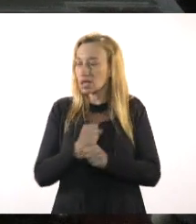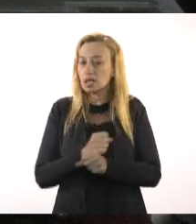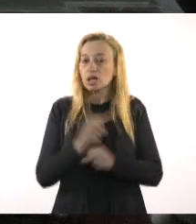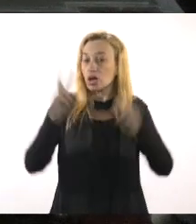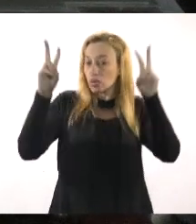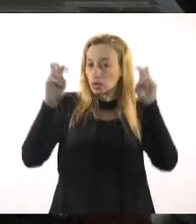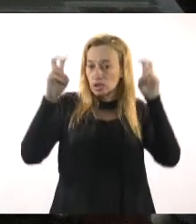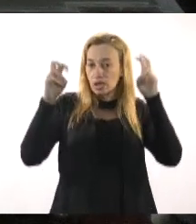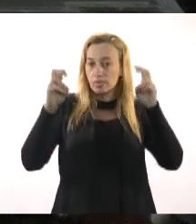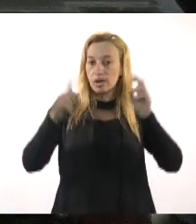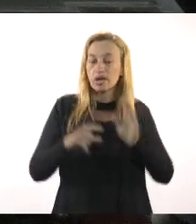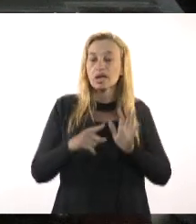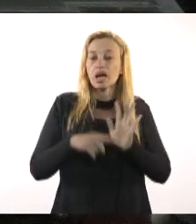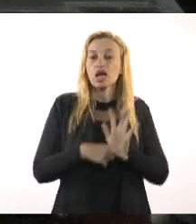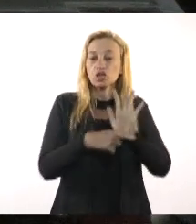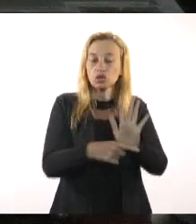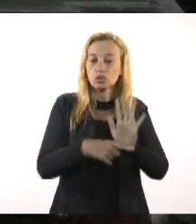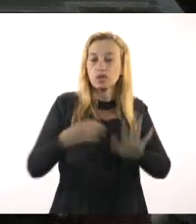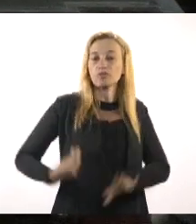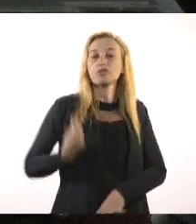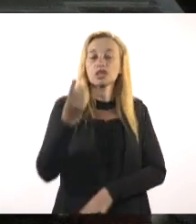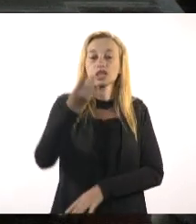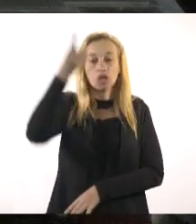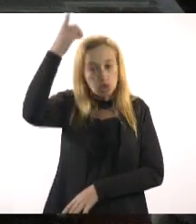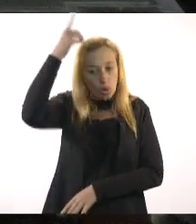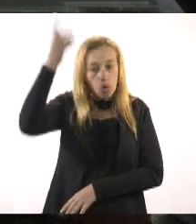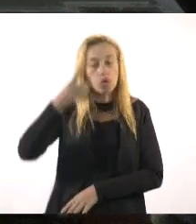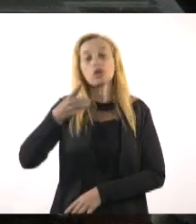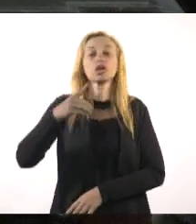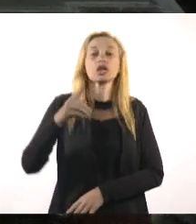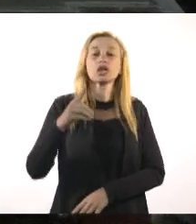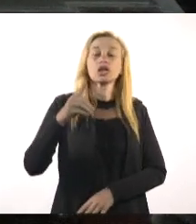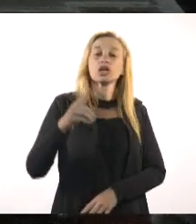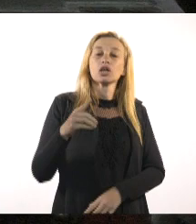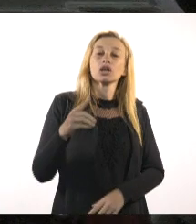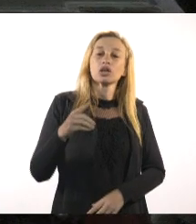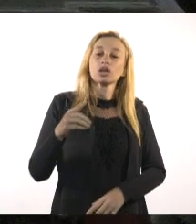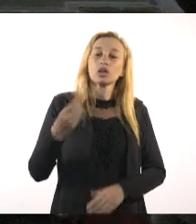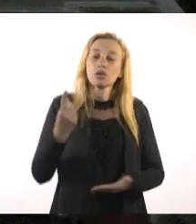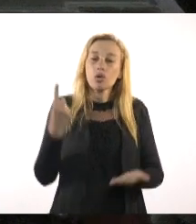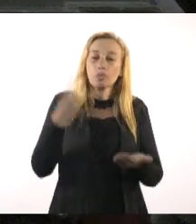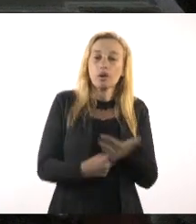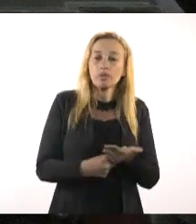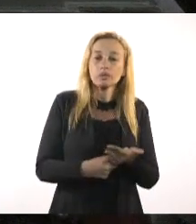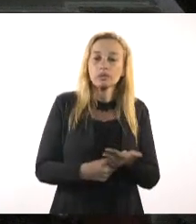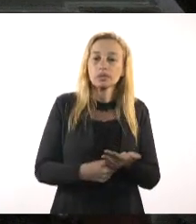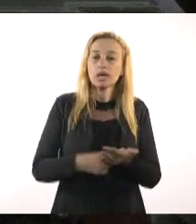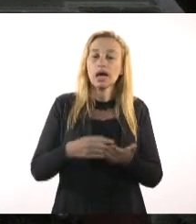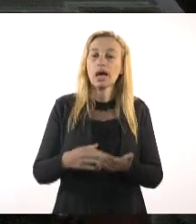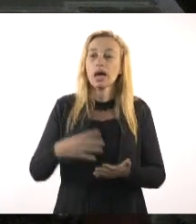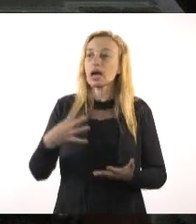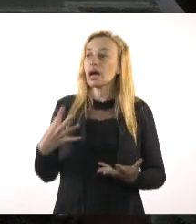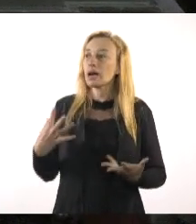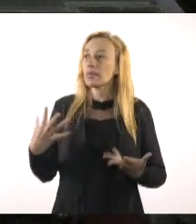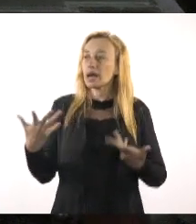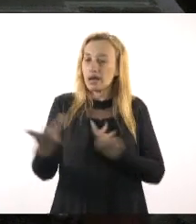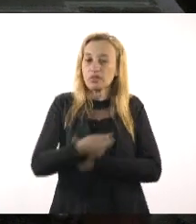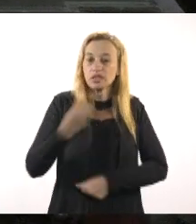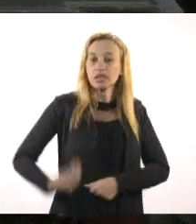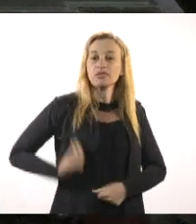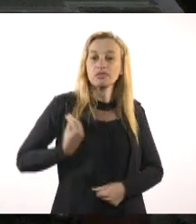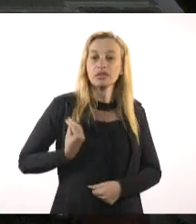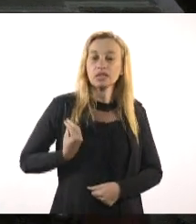tema fraternidade, vida, dom e compromisso. E o dom da vida, a beleza da vida, esse presente de Deus, que nós precisamos cada vez